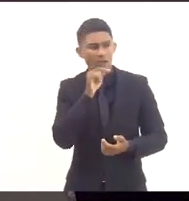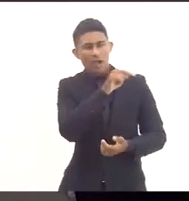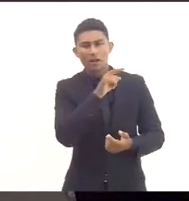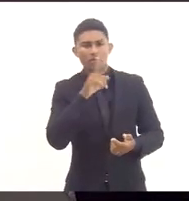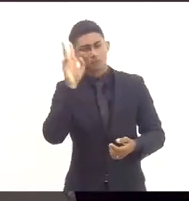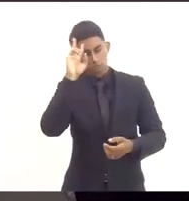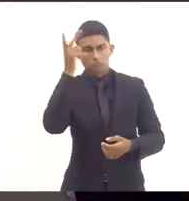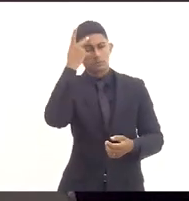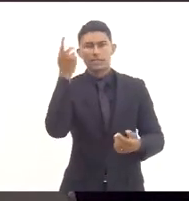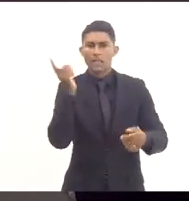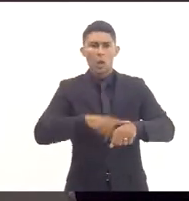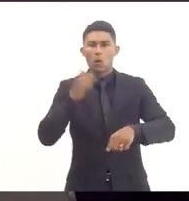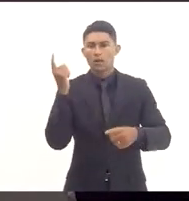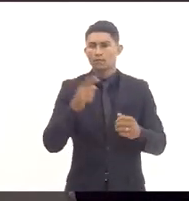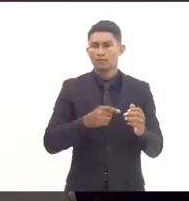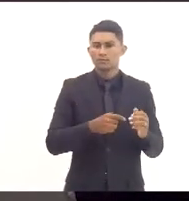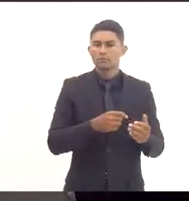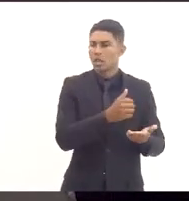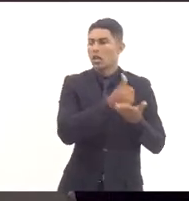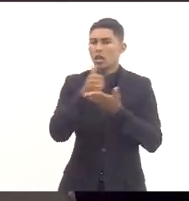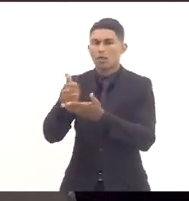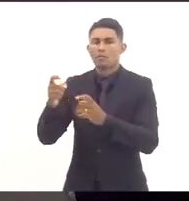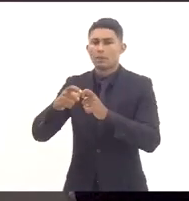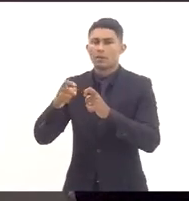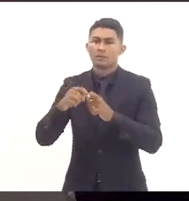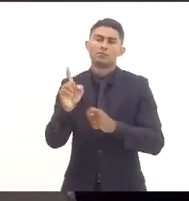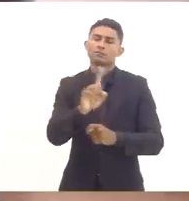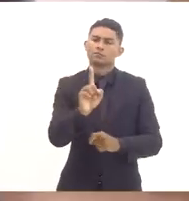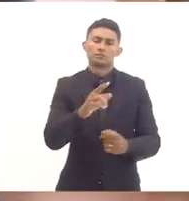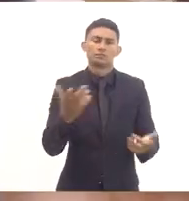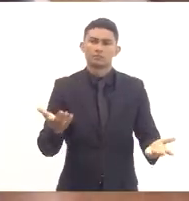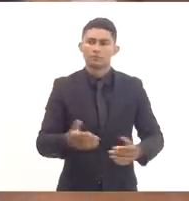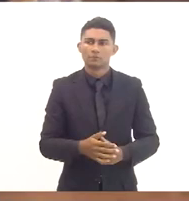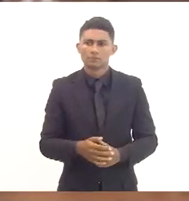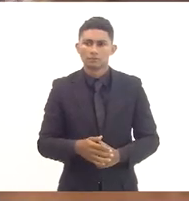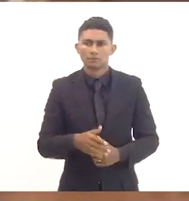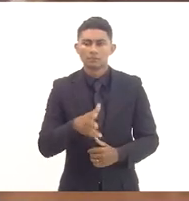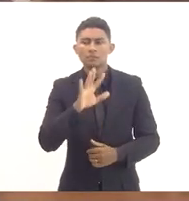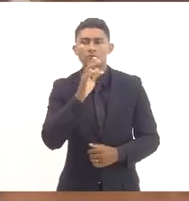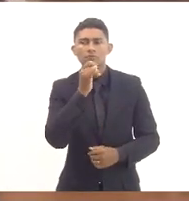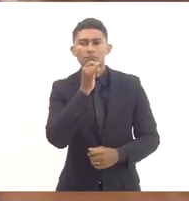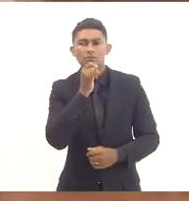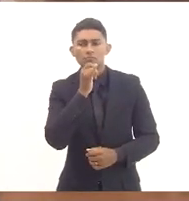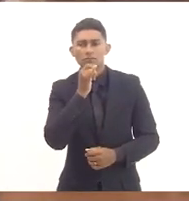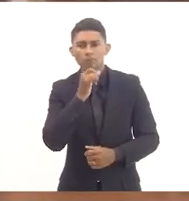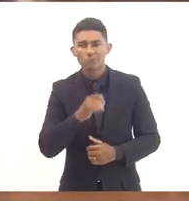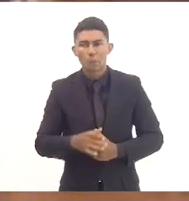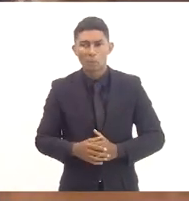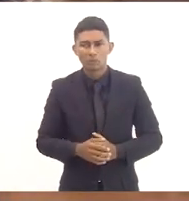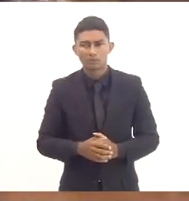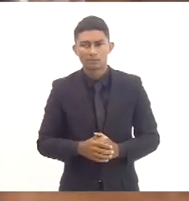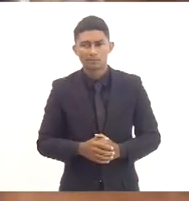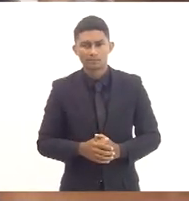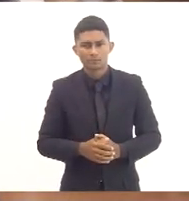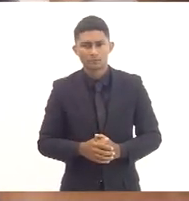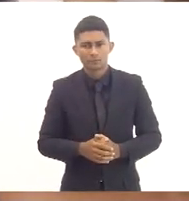e é isso não importa mas é nesse caso né Para aqueles que querem longe tem que ser